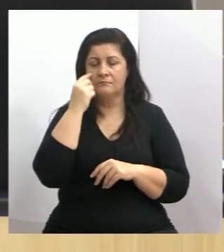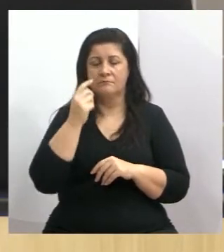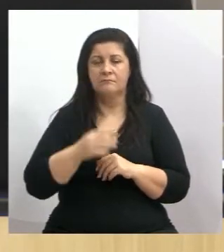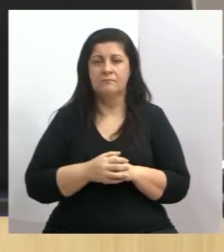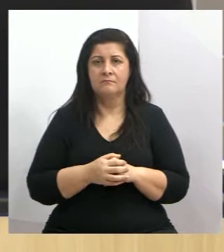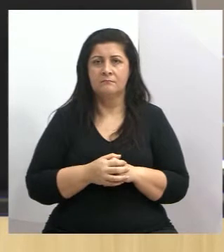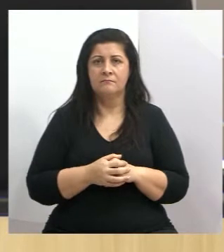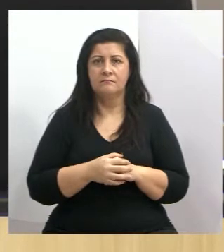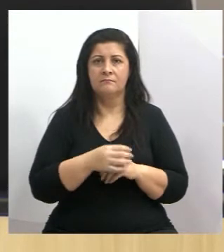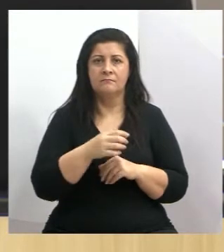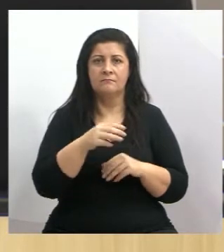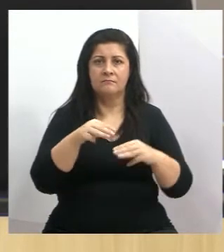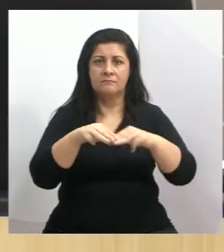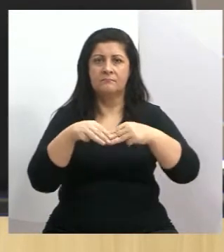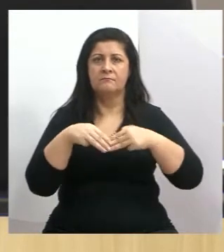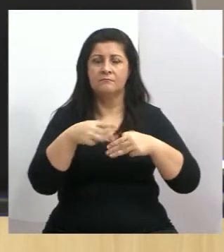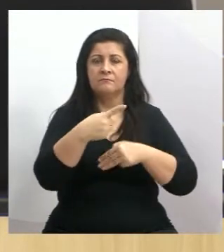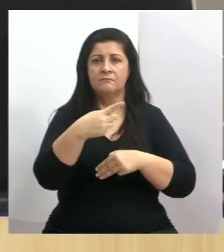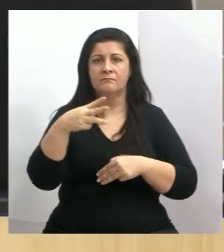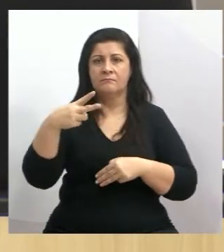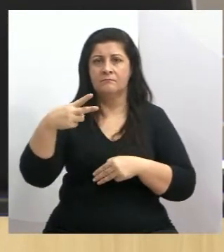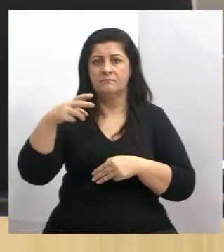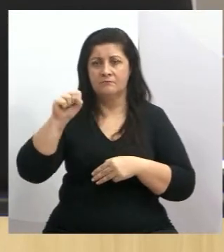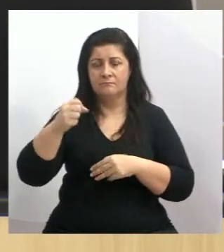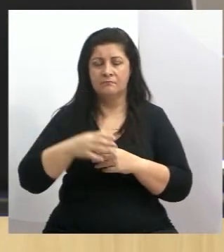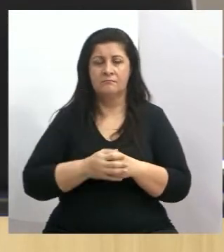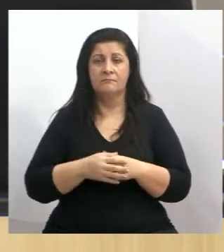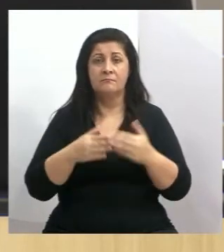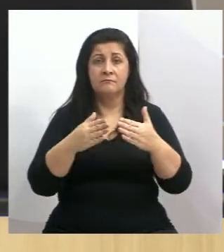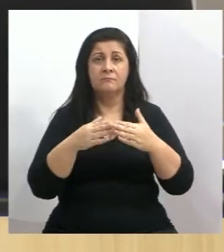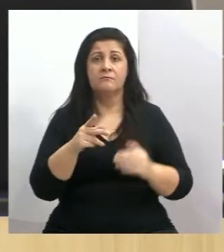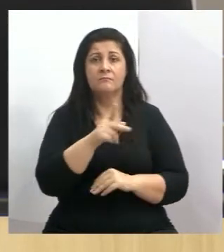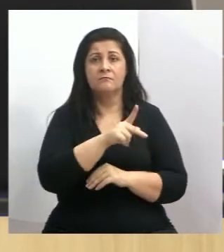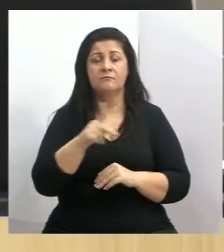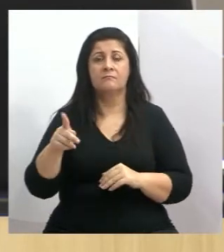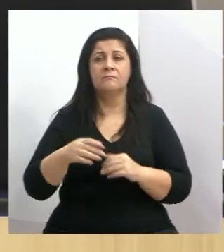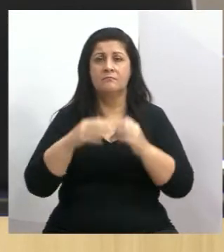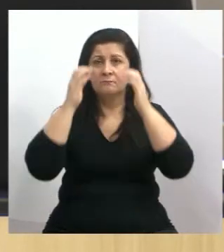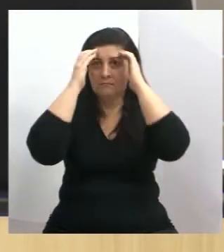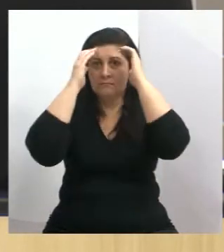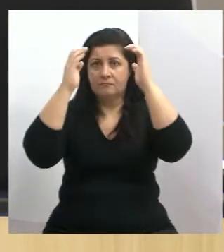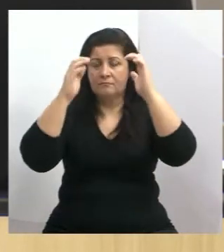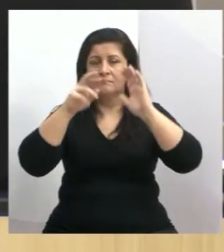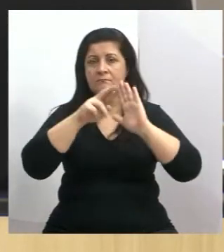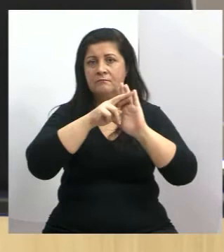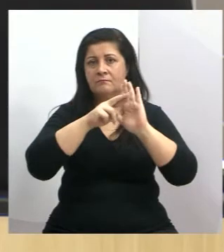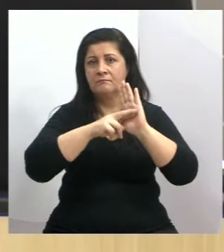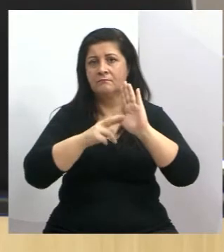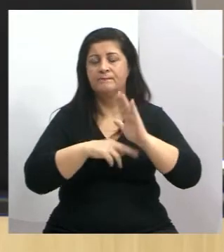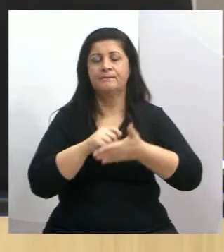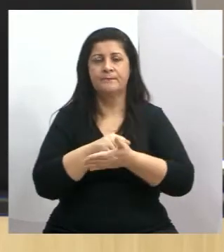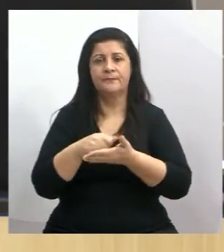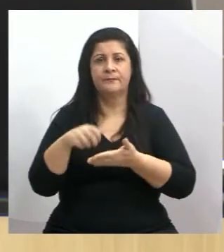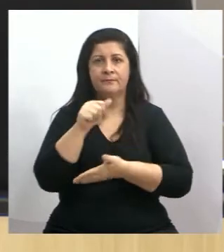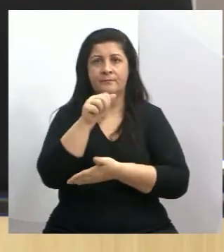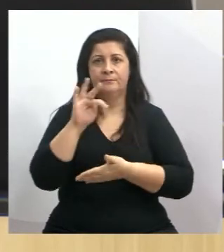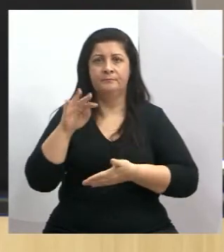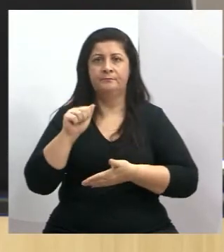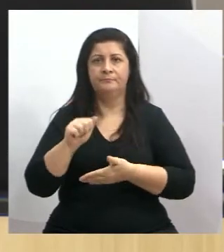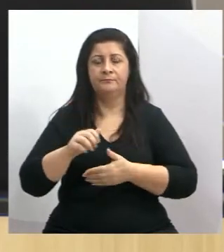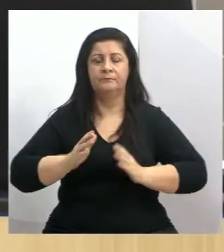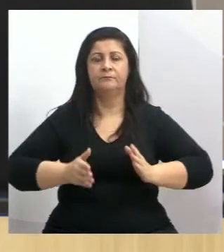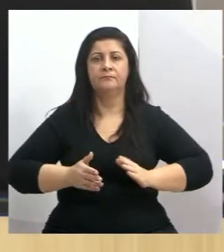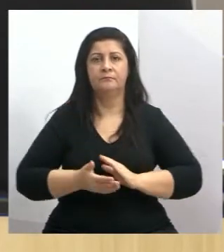Moção 128 2021 requeremos adjetivo se apresenta essa casa cumpridas as formalidades regimentais que seja constatada no ato